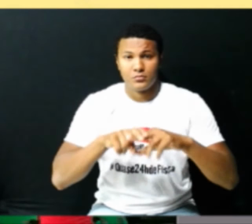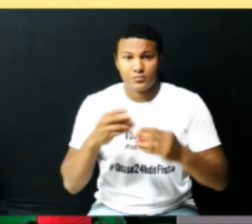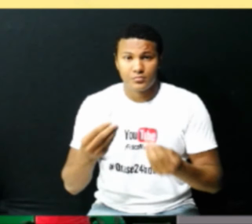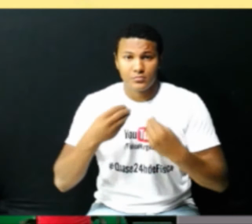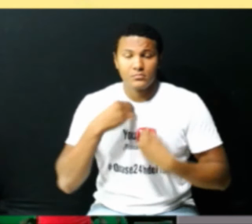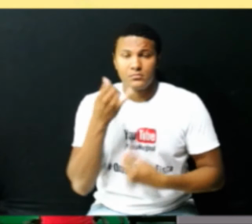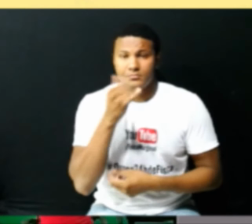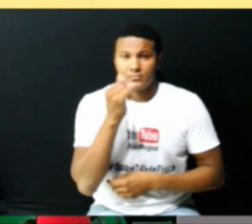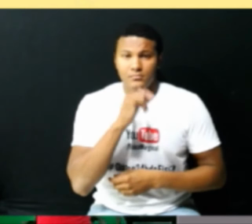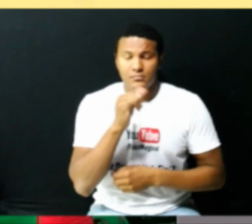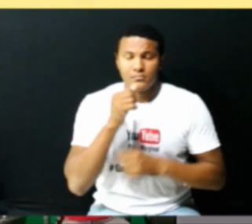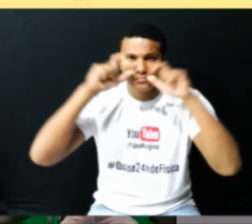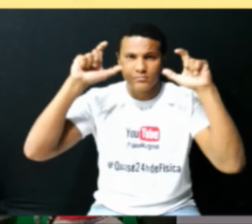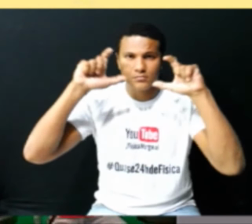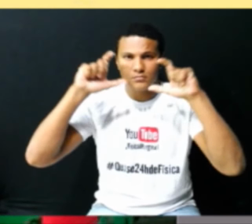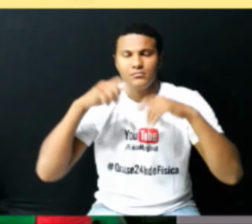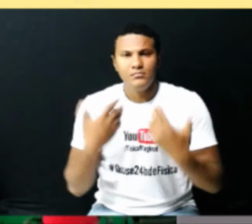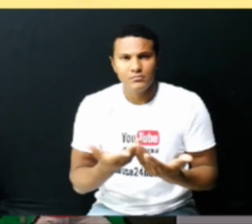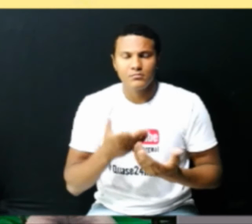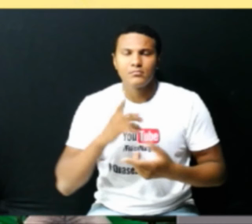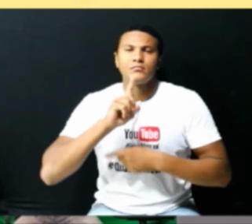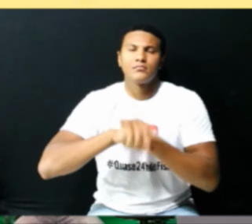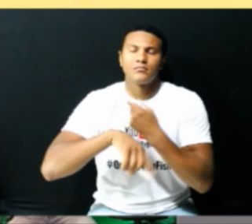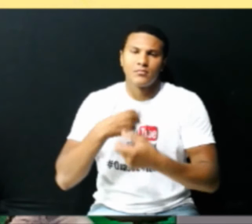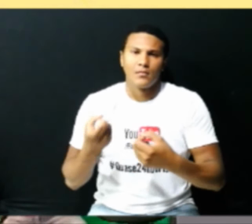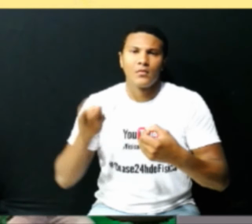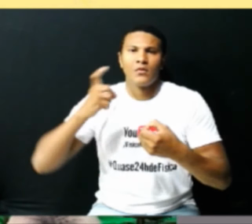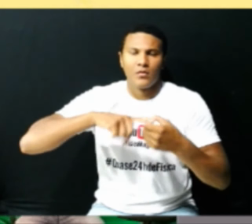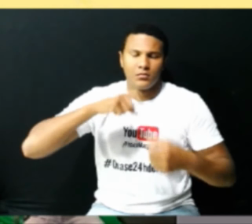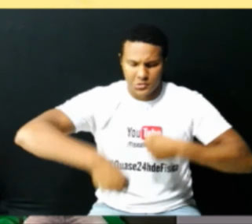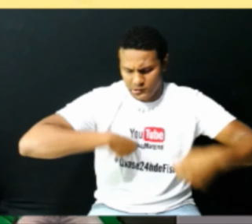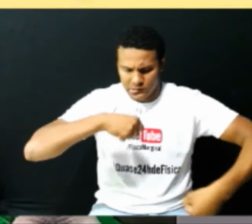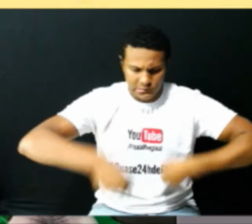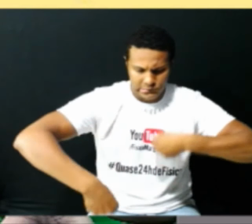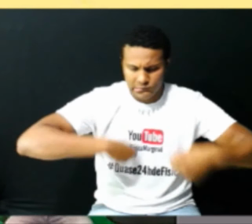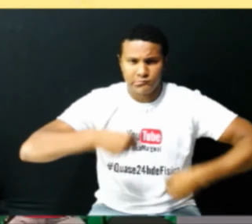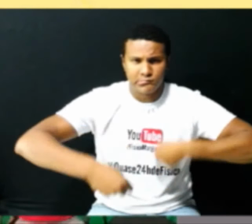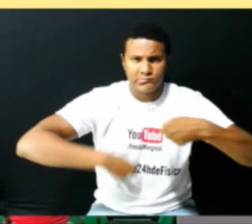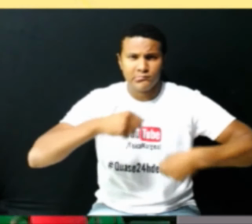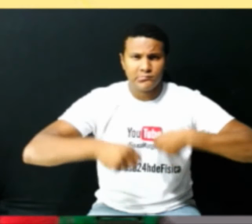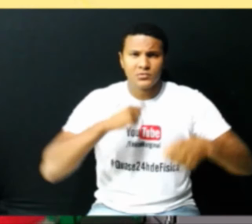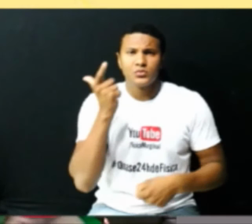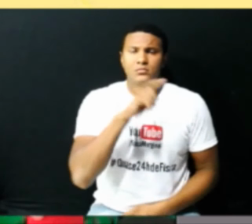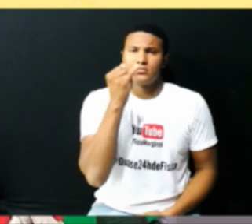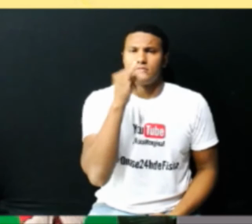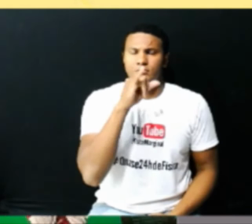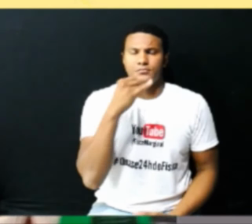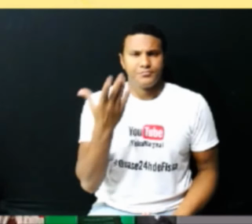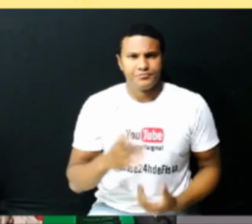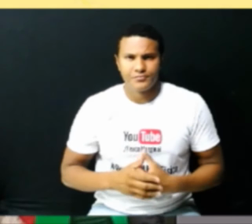já alimentei, ele volta a pedalar e produzir energia elétrica. Eu poderia também tentar